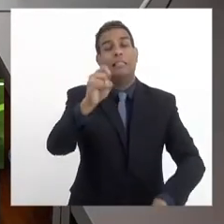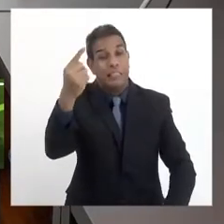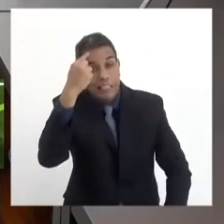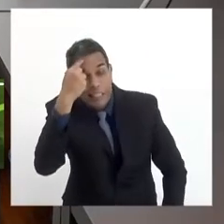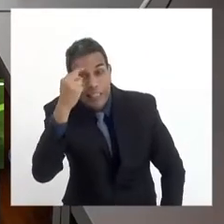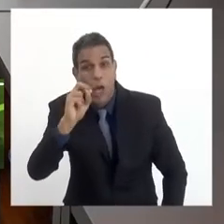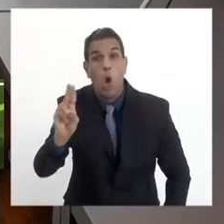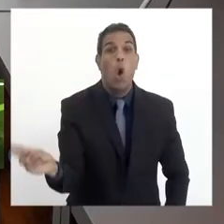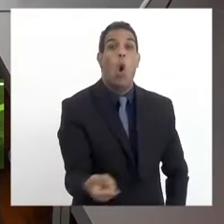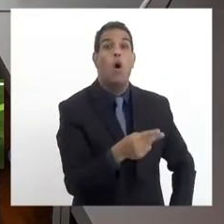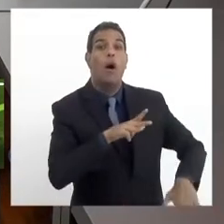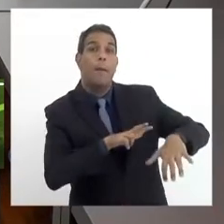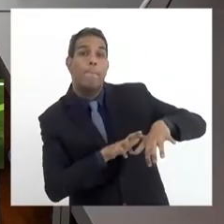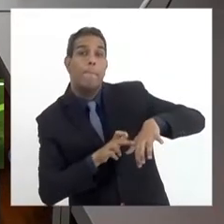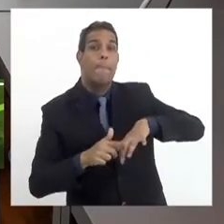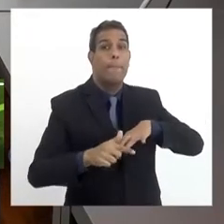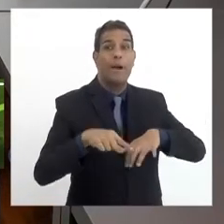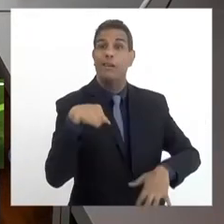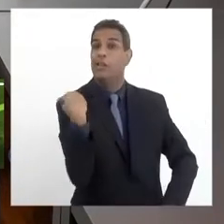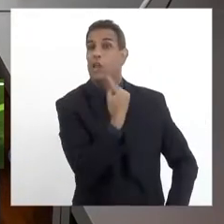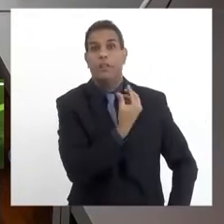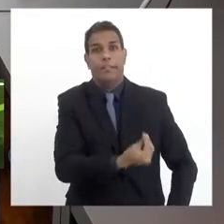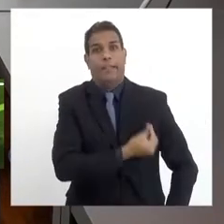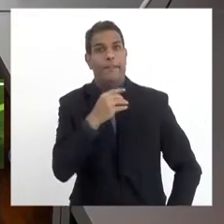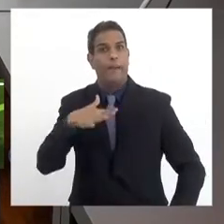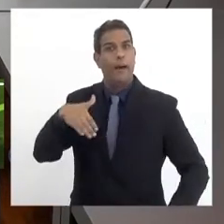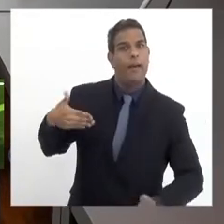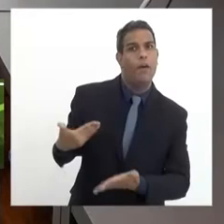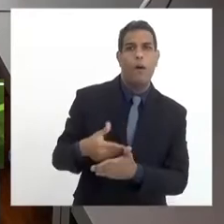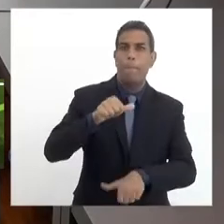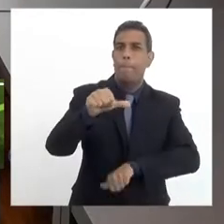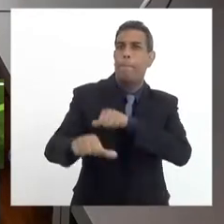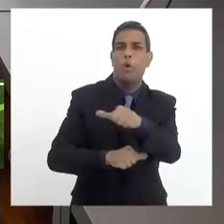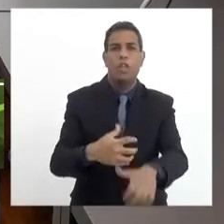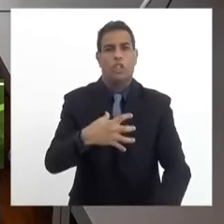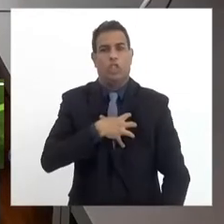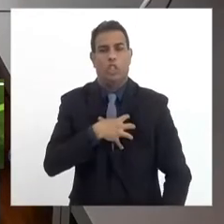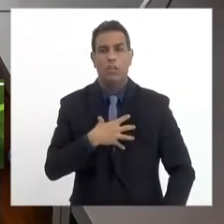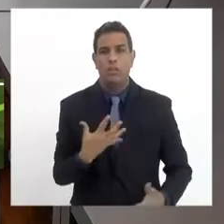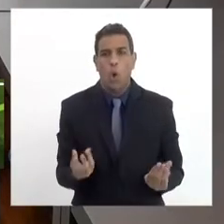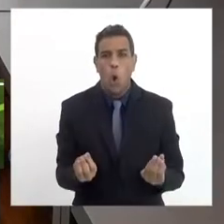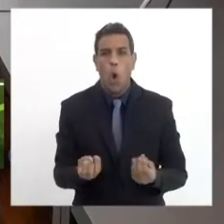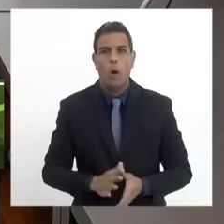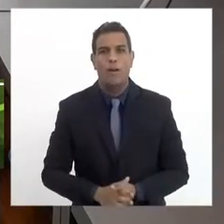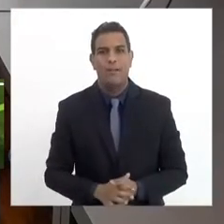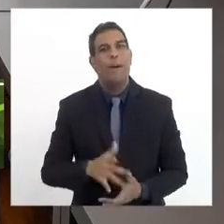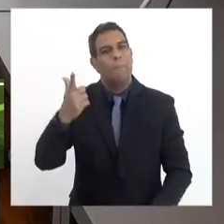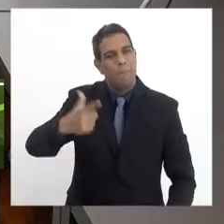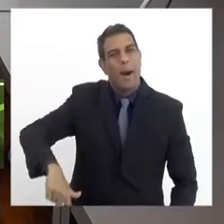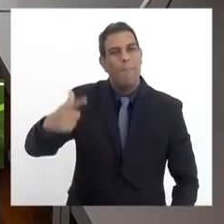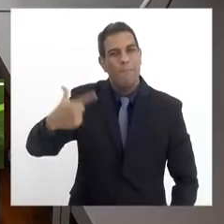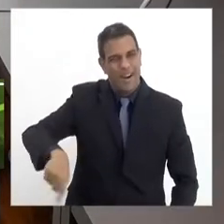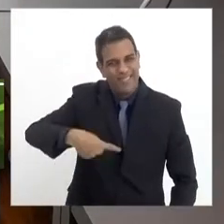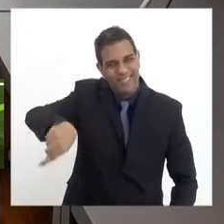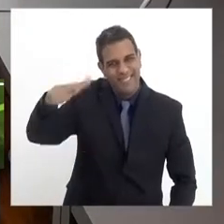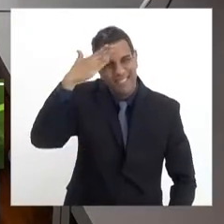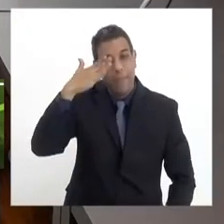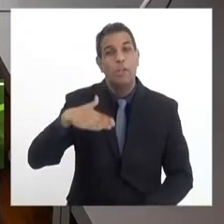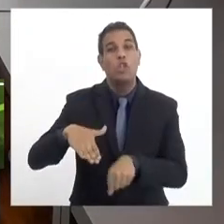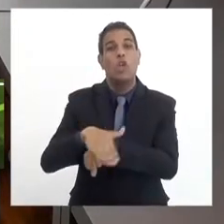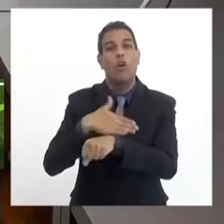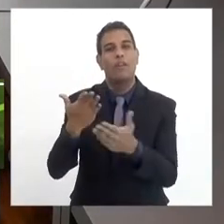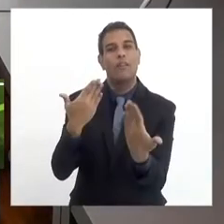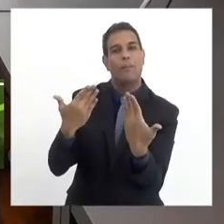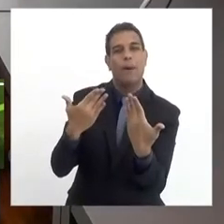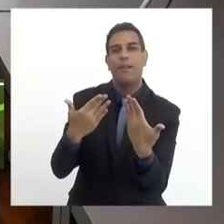os que pensam. Então, assim deve ser a nossa vida, né? Muito bem. Tem muita história para contar. Aliás, depois eu quero contar mais